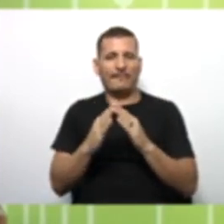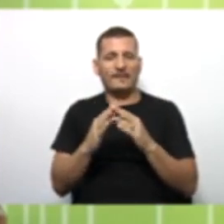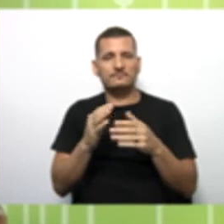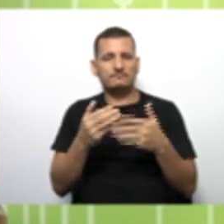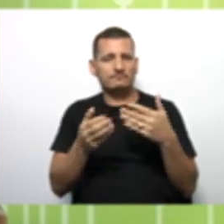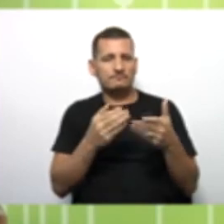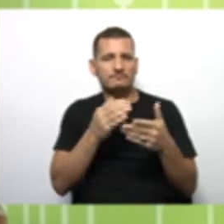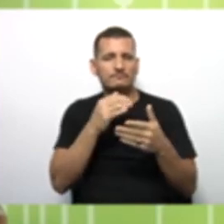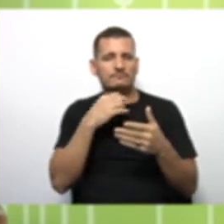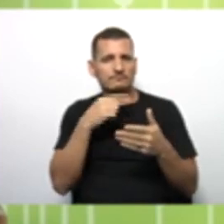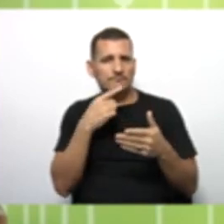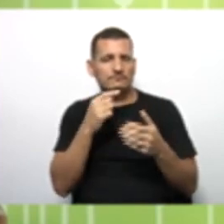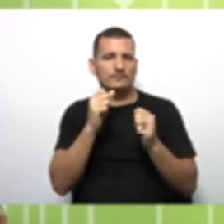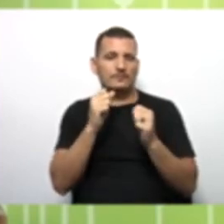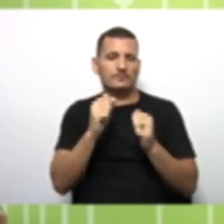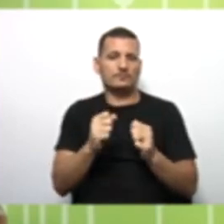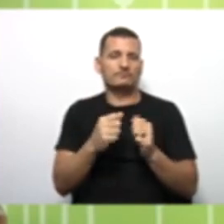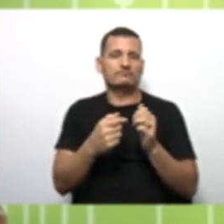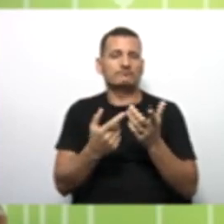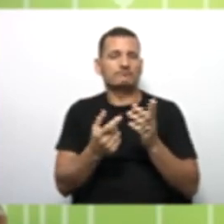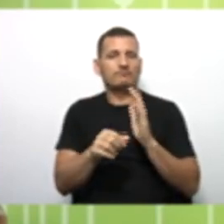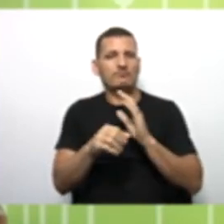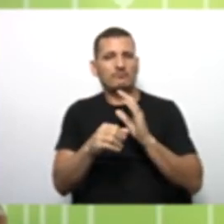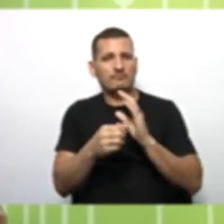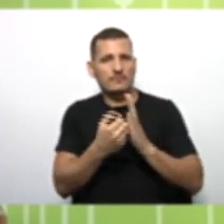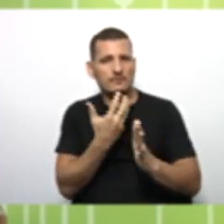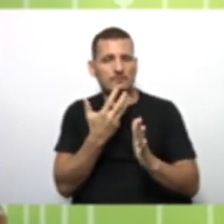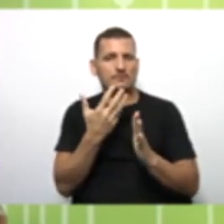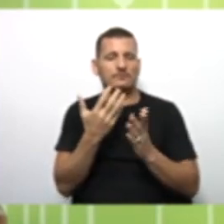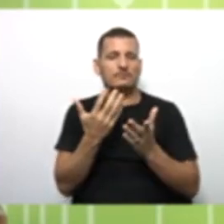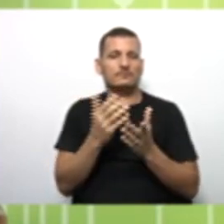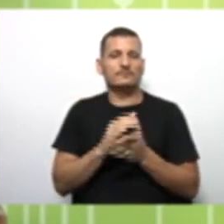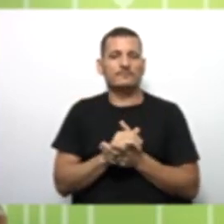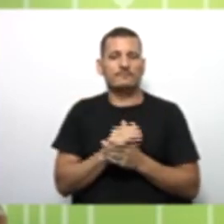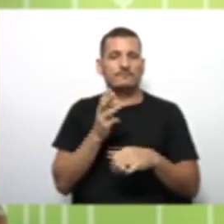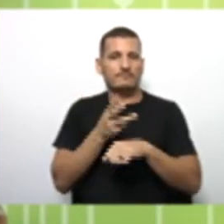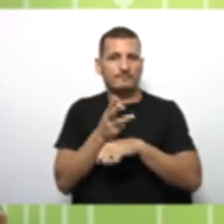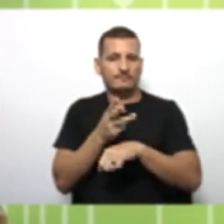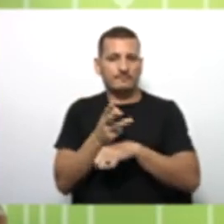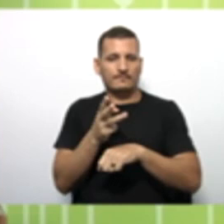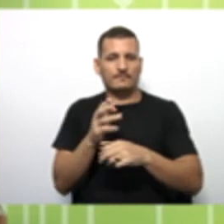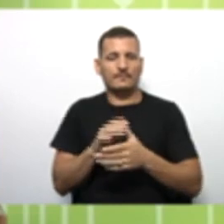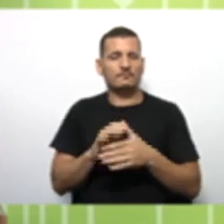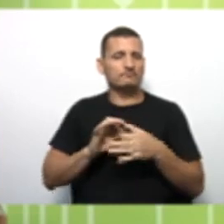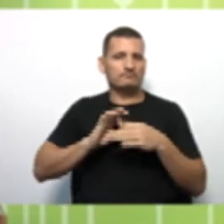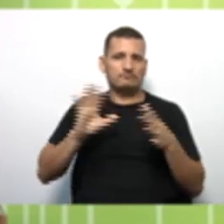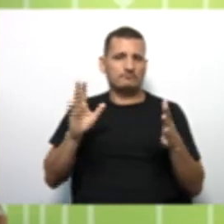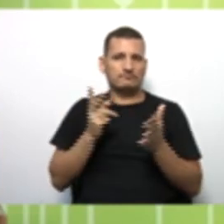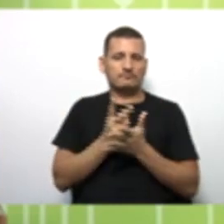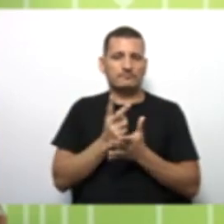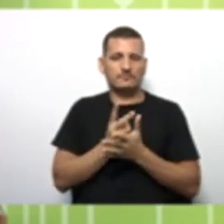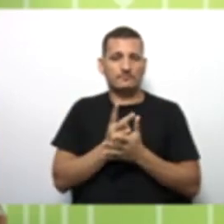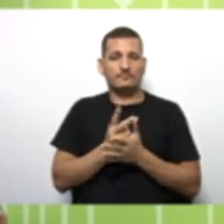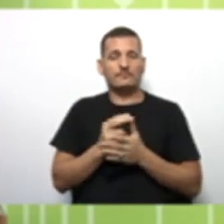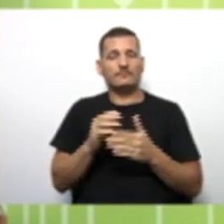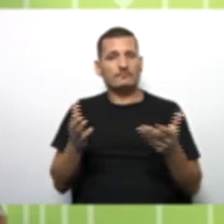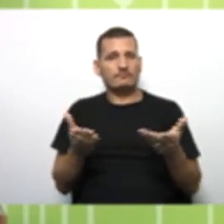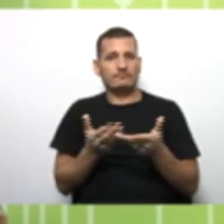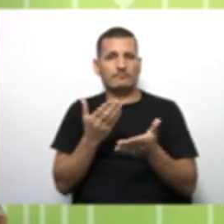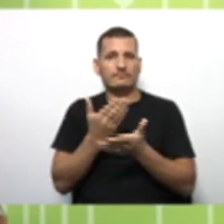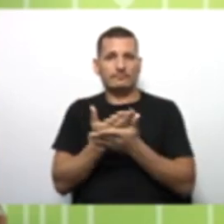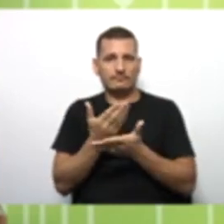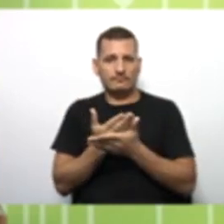enfim, pode ser um local que já esteja agendado naquela data que a gente está prevendo.